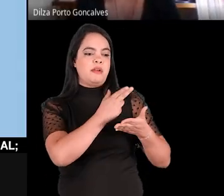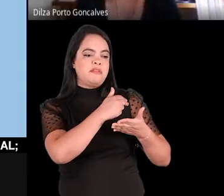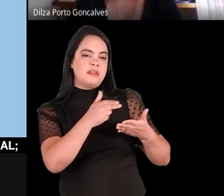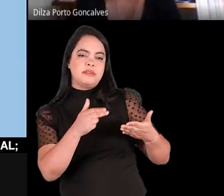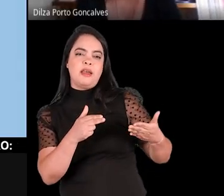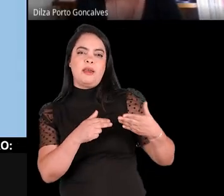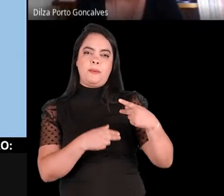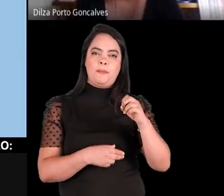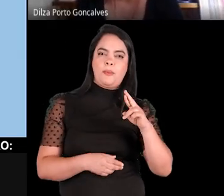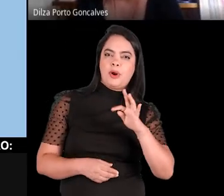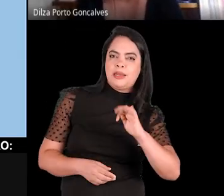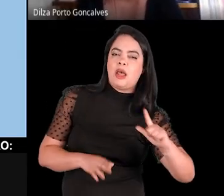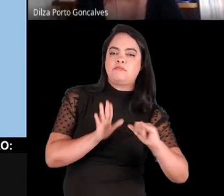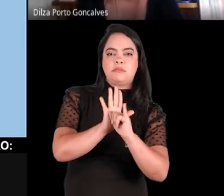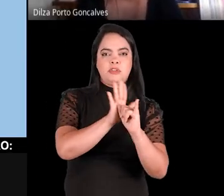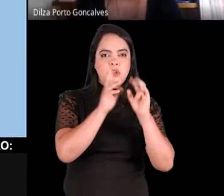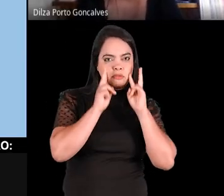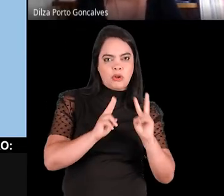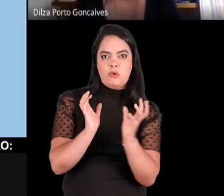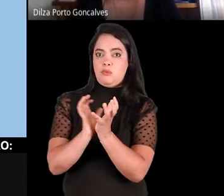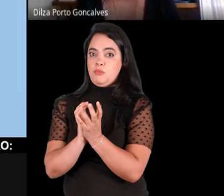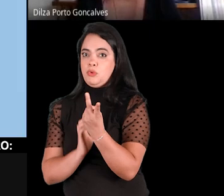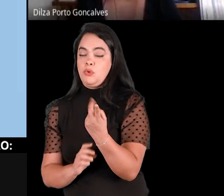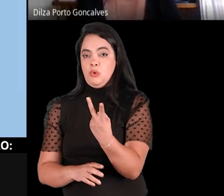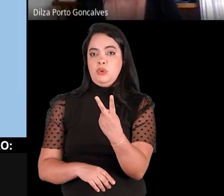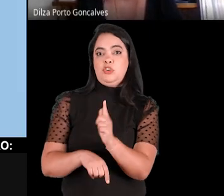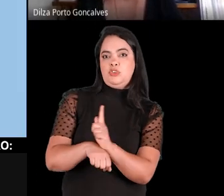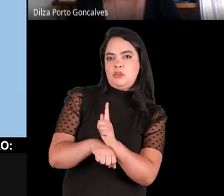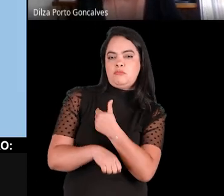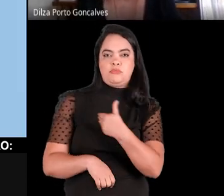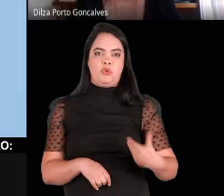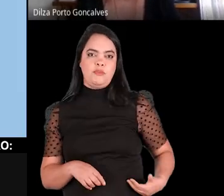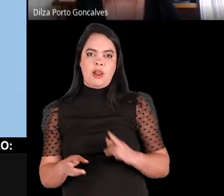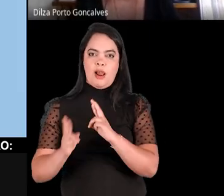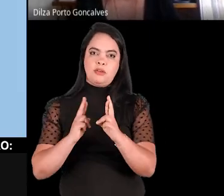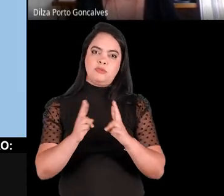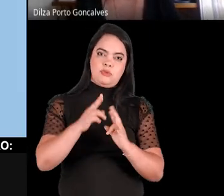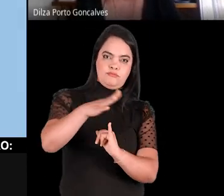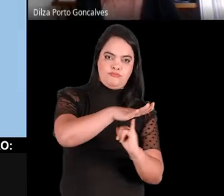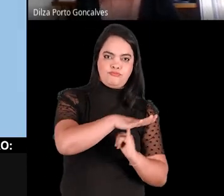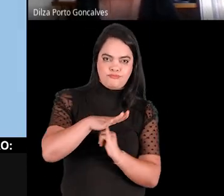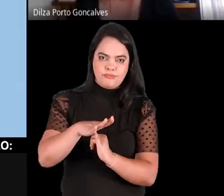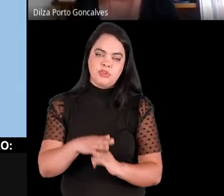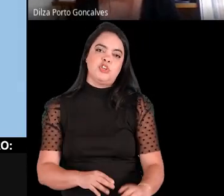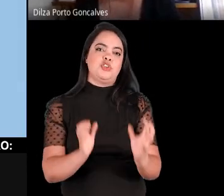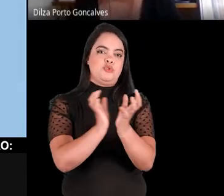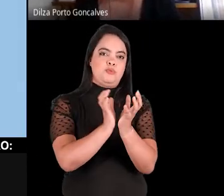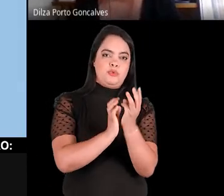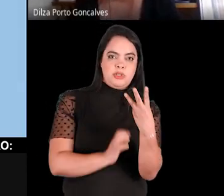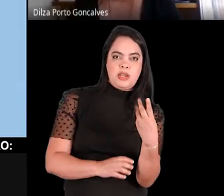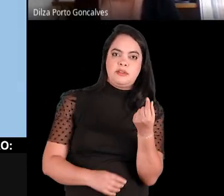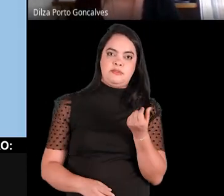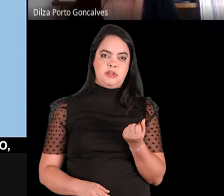Identidade Visual. O grupo 2, gestão, governo e relações institucionais. O GT3, de